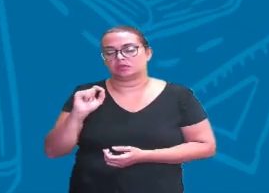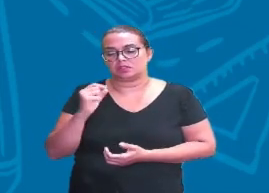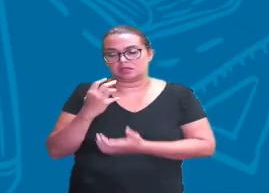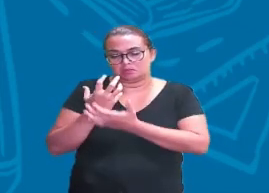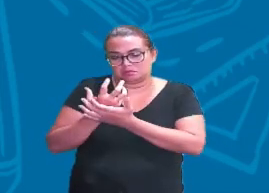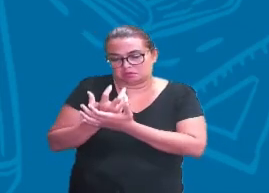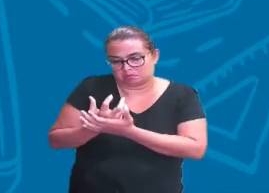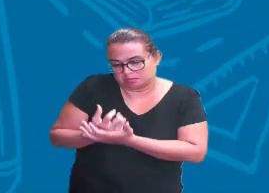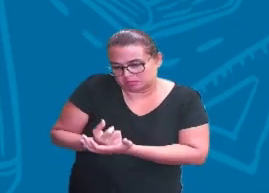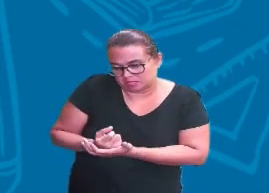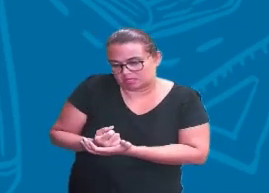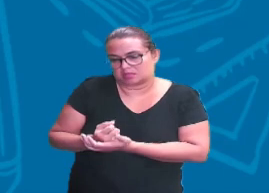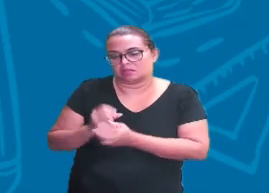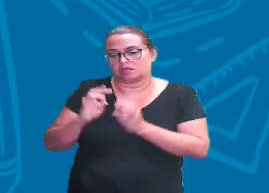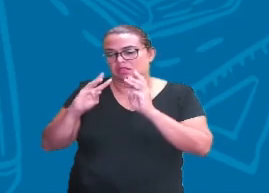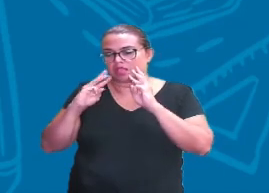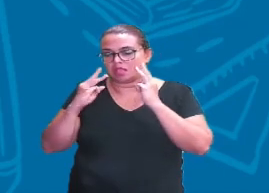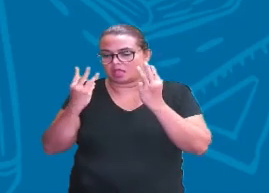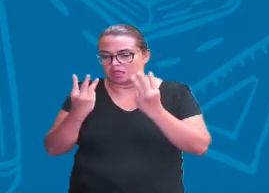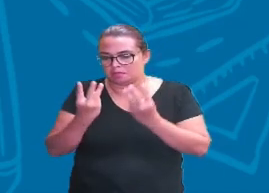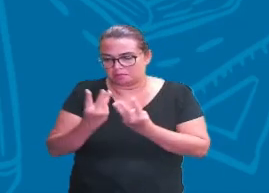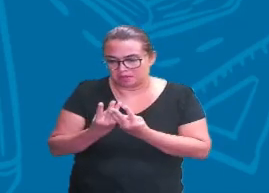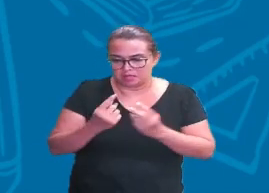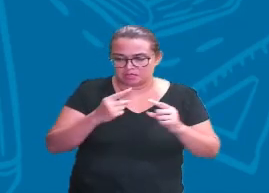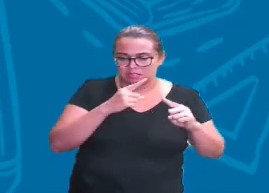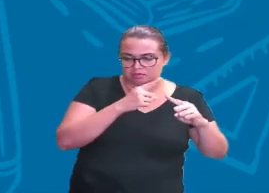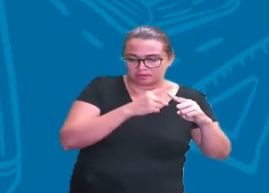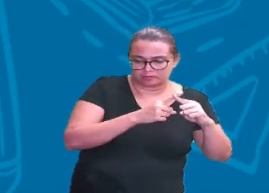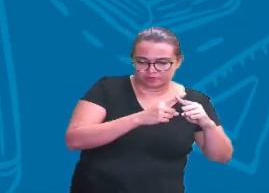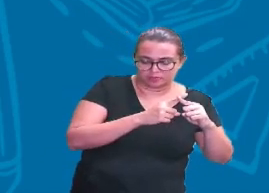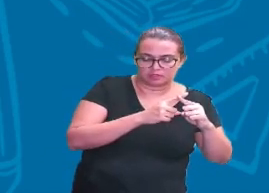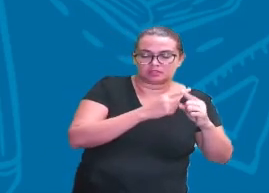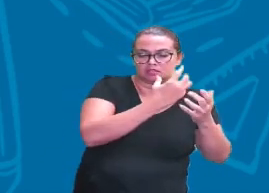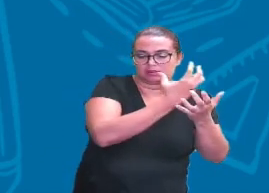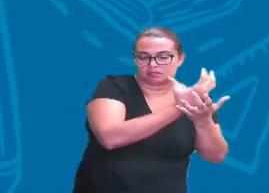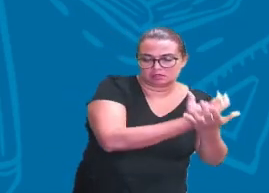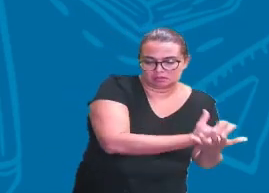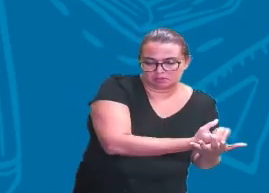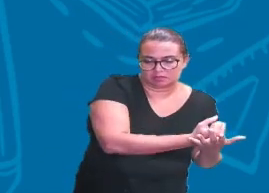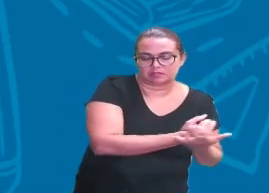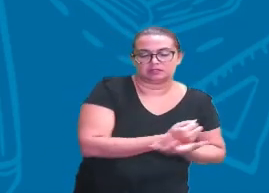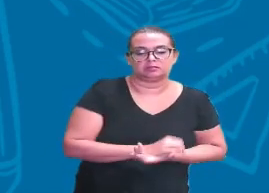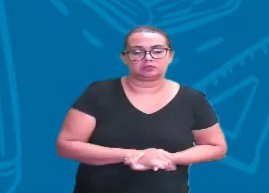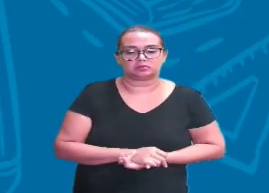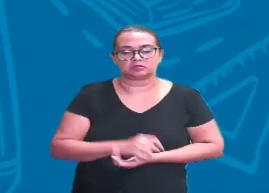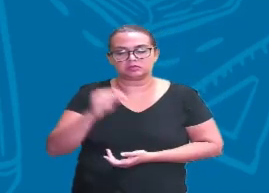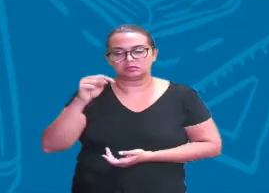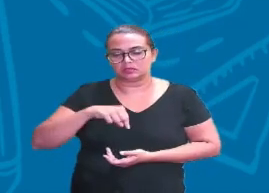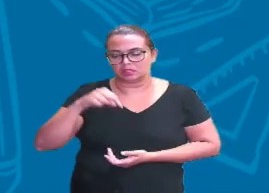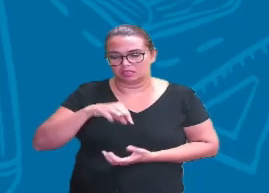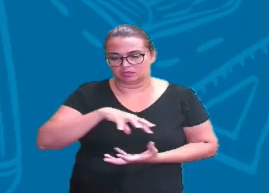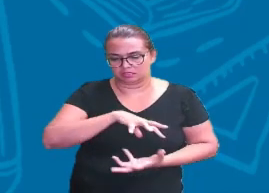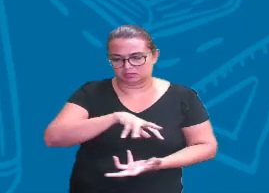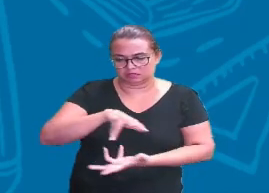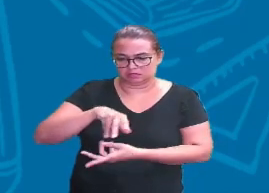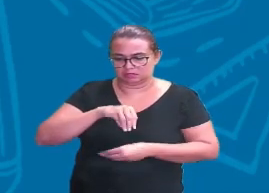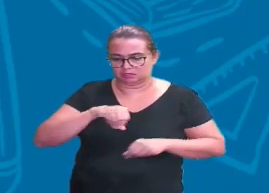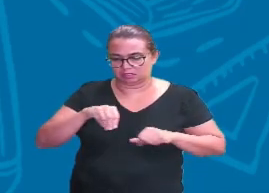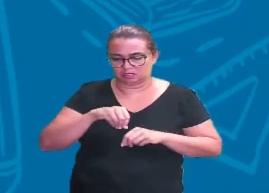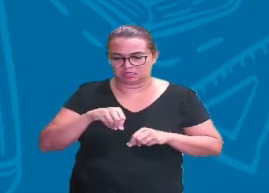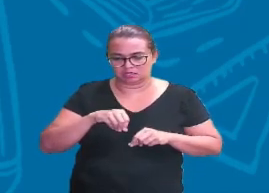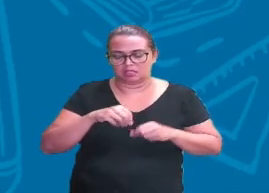da massa vezes a gravidade. Beleza? Então, meu peso aqui na Terra é 1? É. Se eu